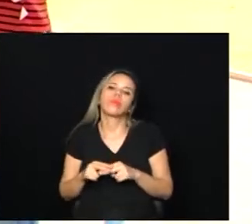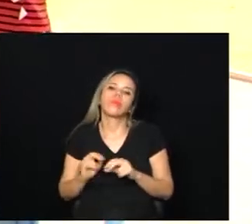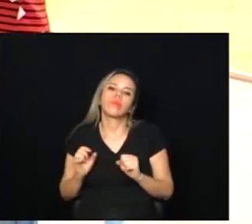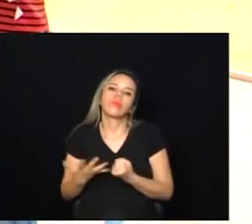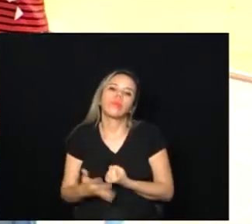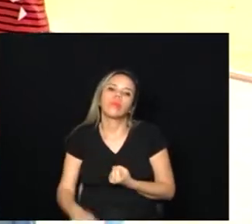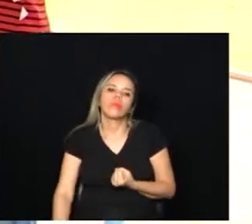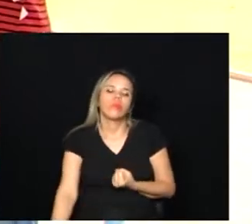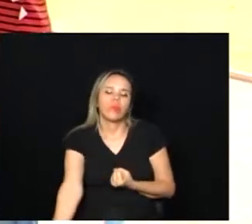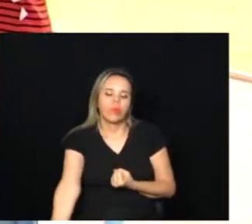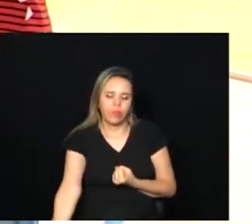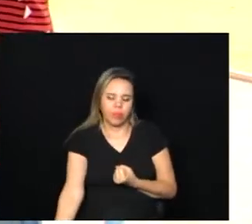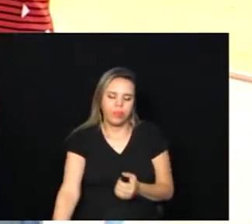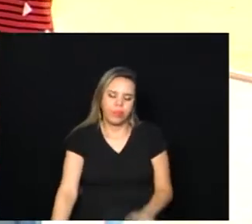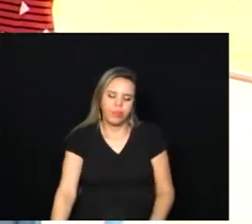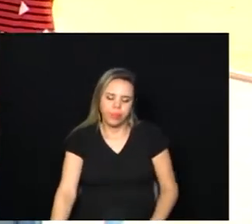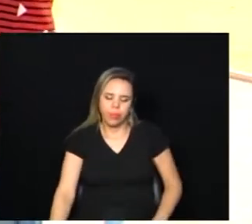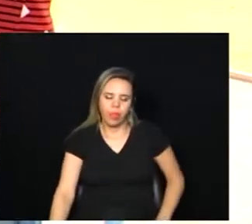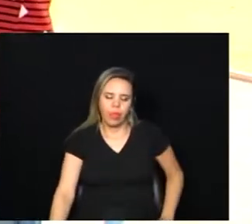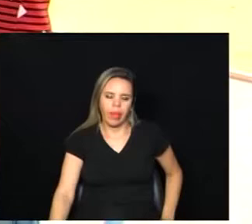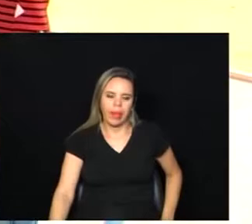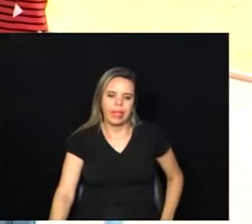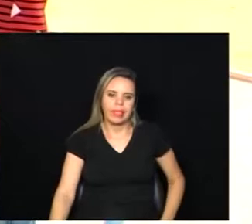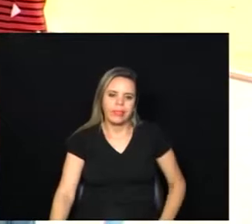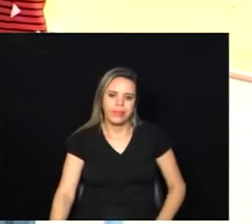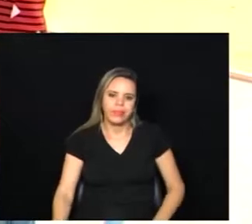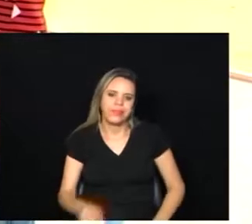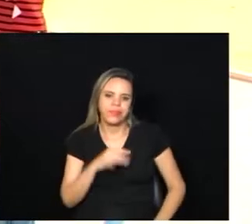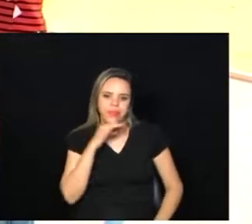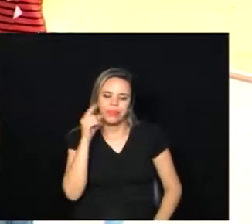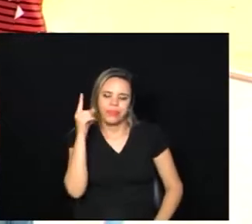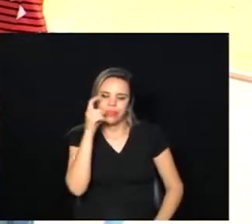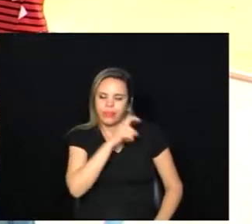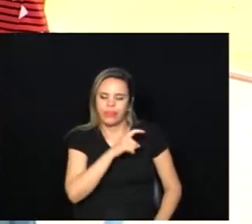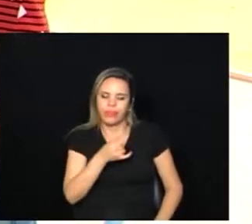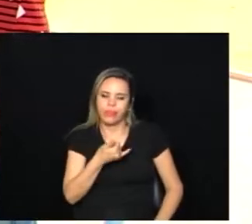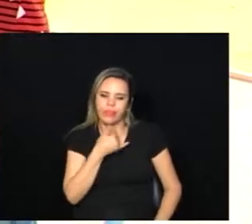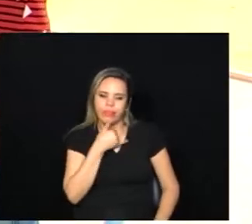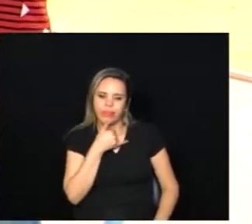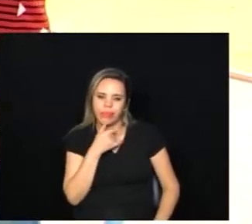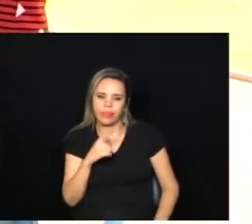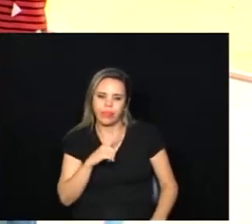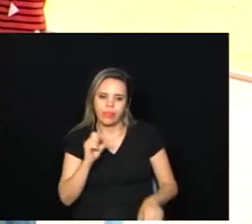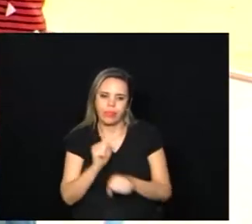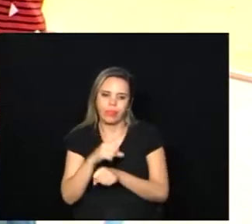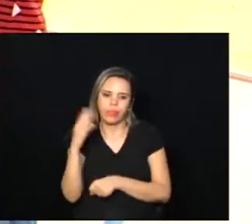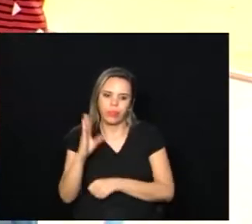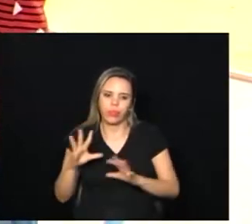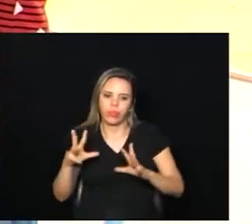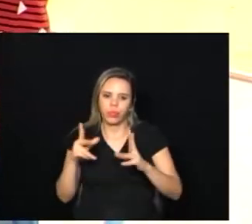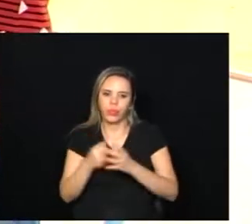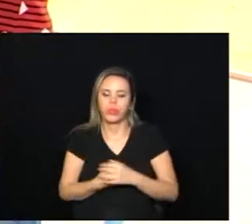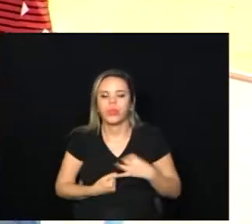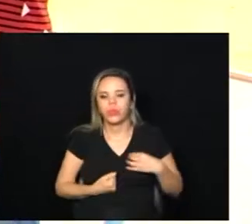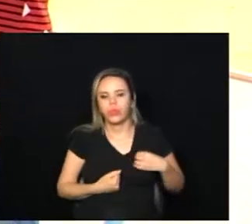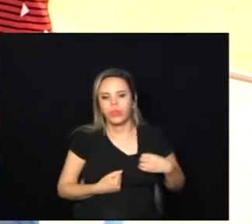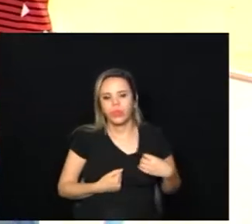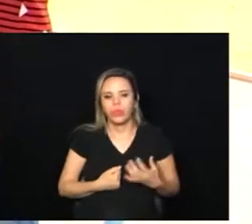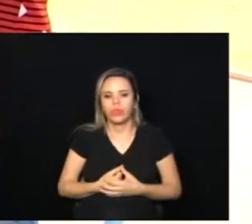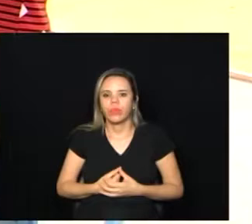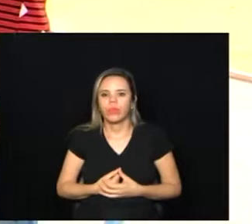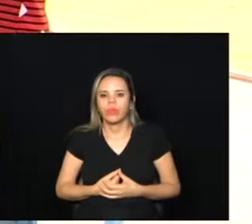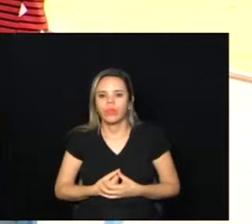Esse momento de pandemia, né, momento Ricardo? Horrível, né? Que infelizmente teve que parar o Brasil totalmente.